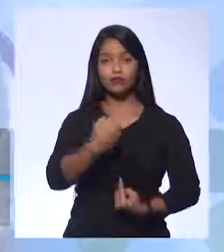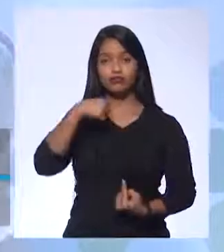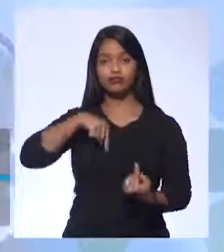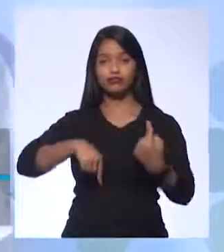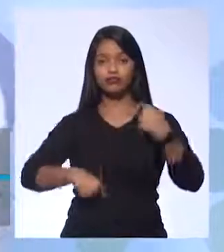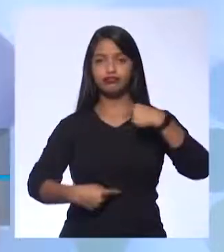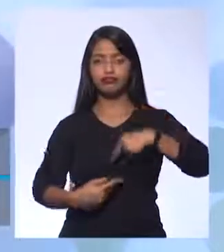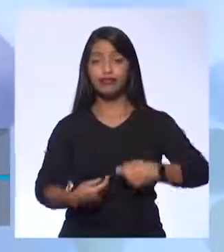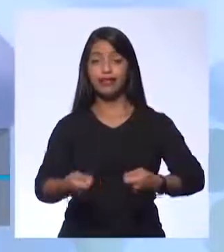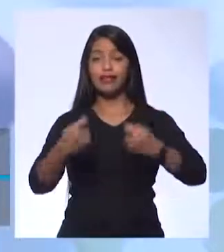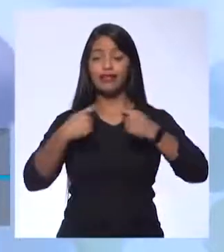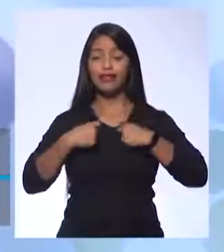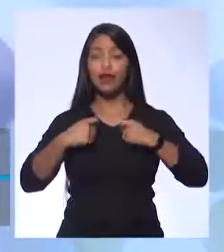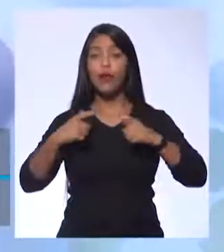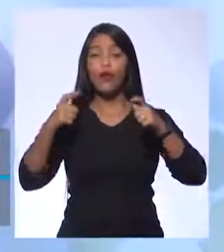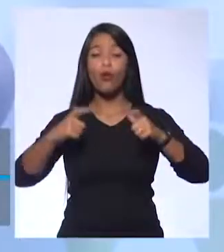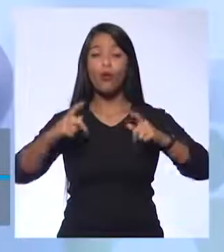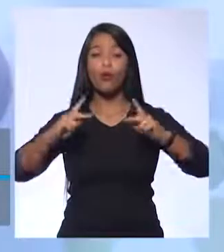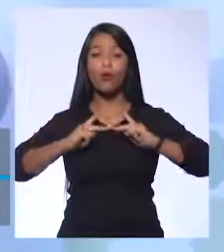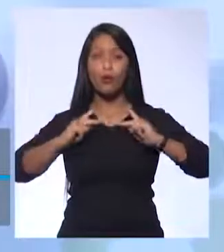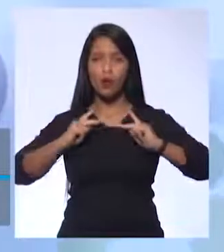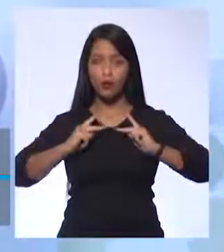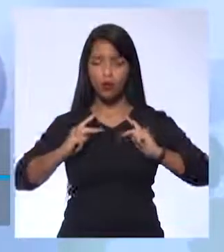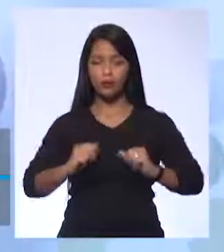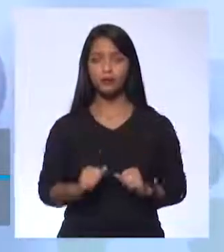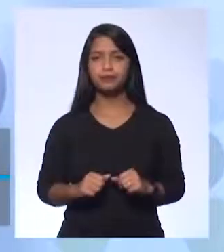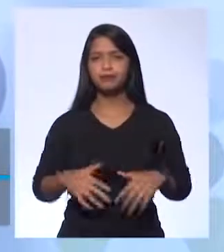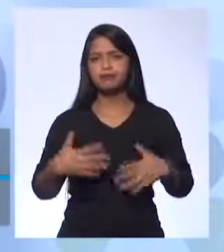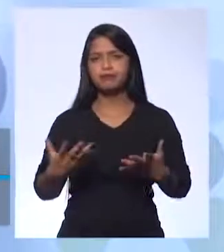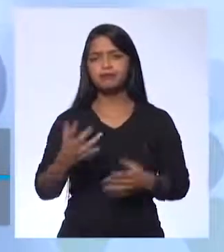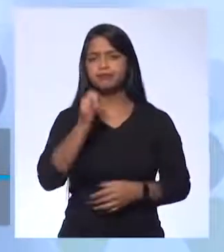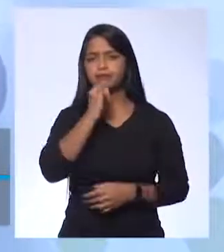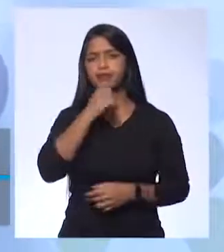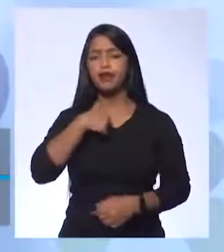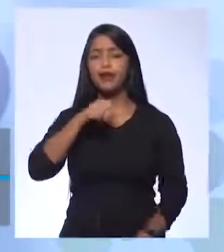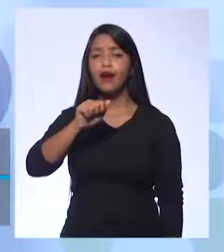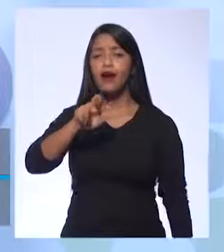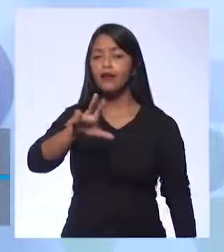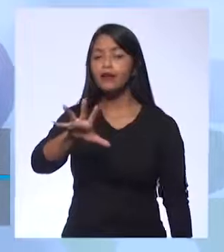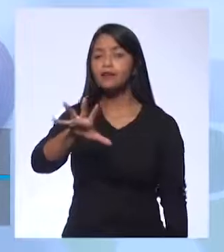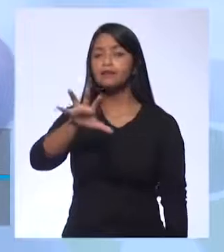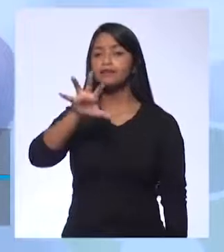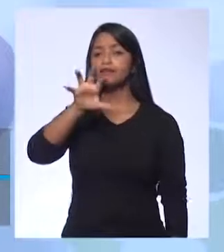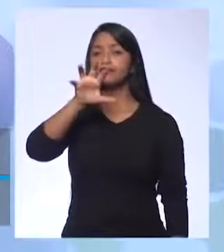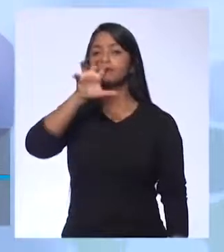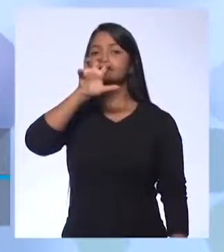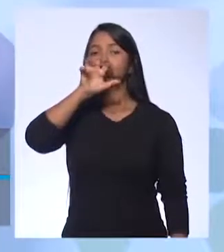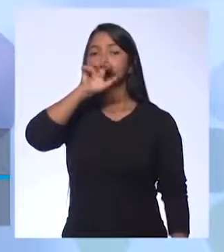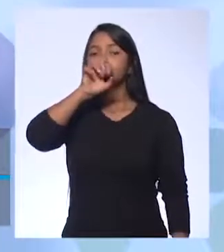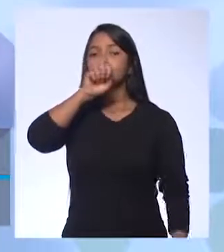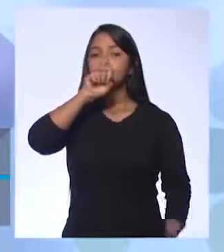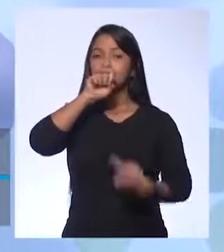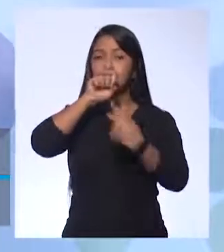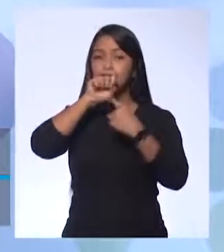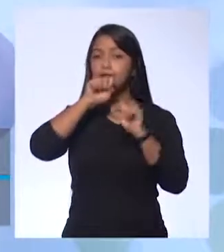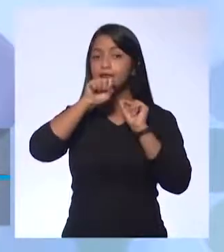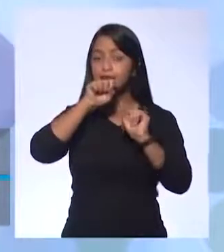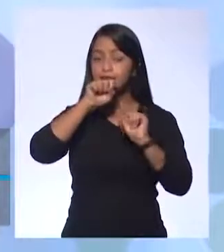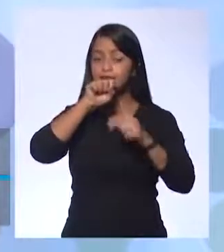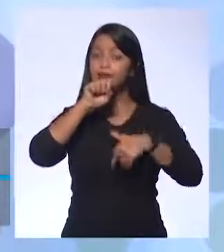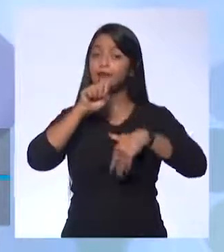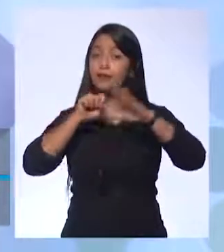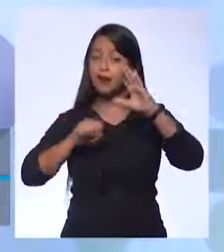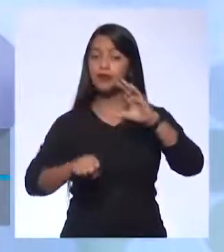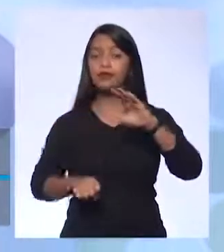Basicamente. Então, quando eu inspiro, né, quando eu puxo o ar, o ar que eu estou puxando vai estar mais rico